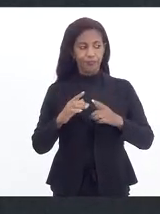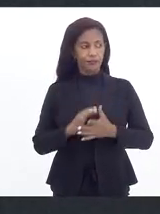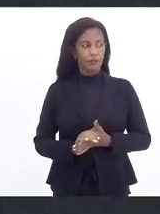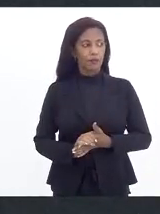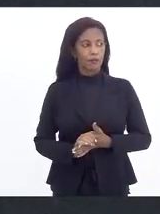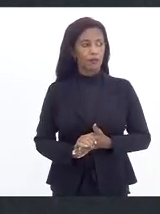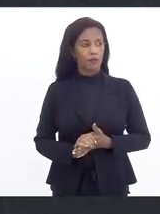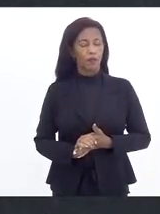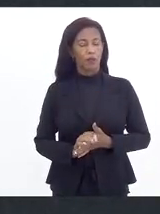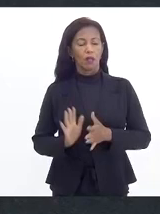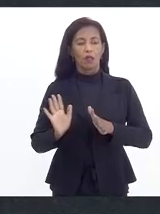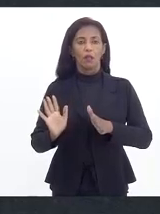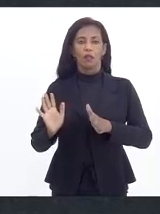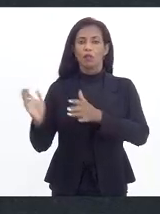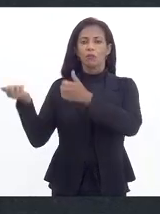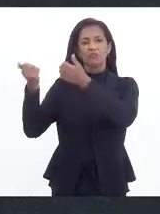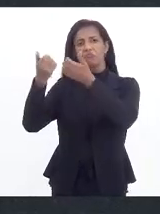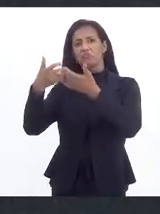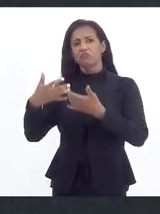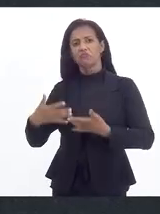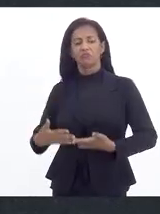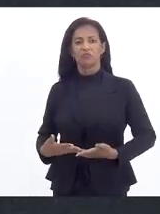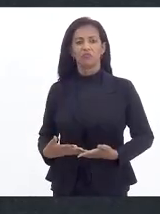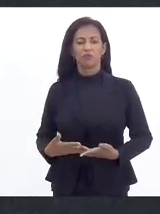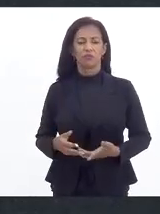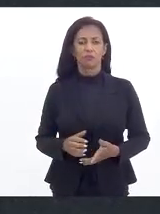para dizer que não justifica